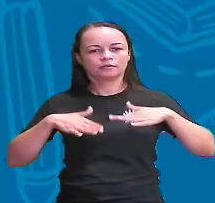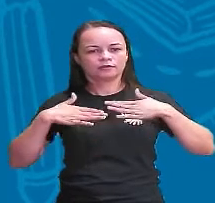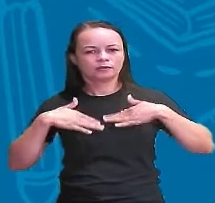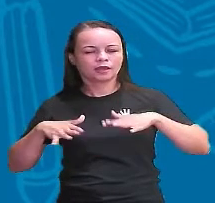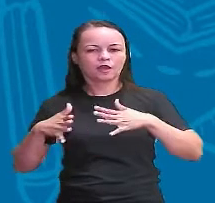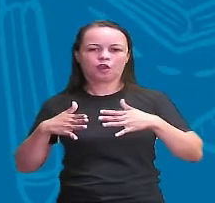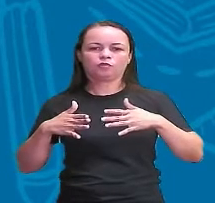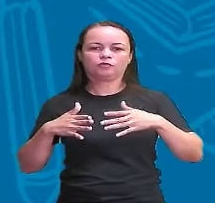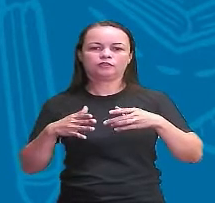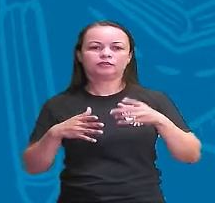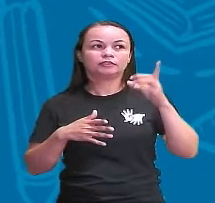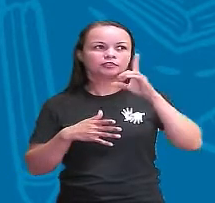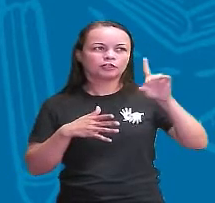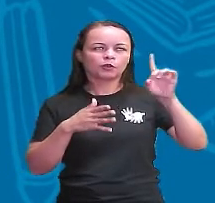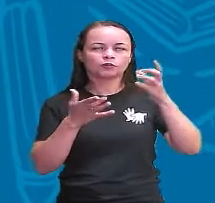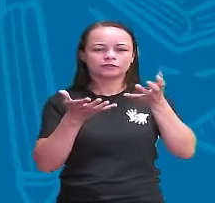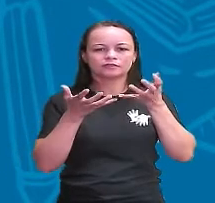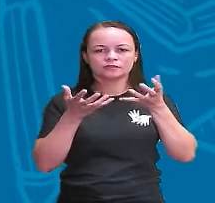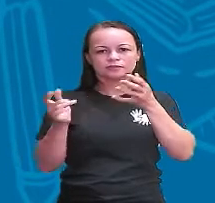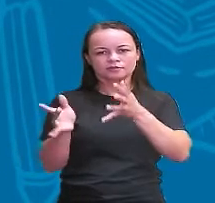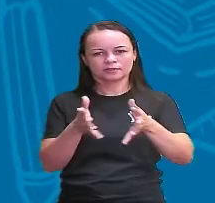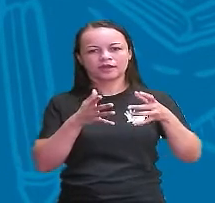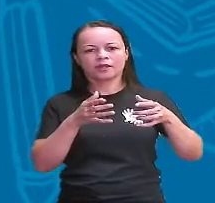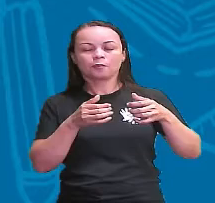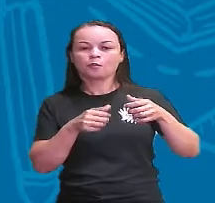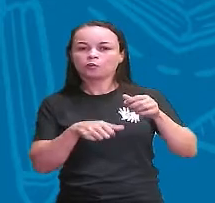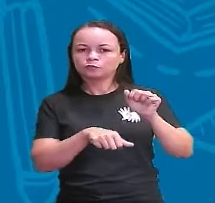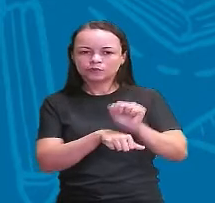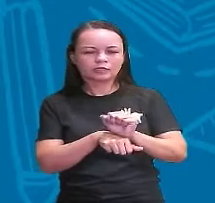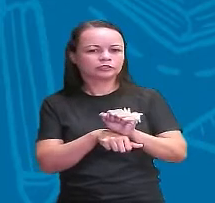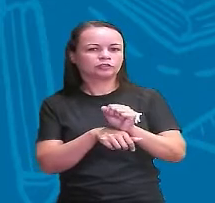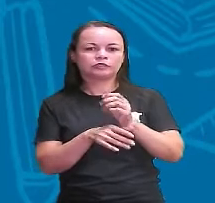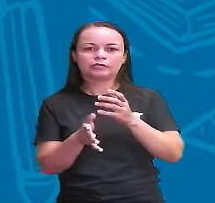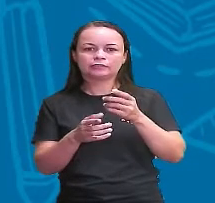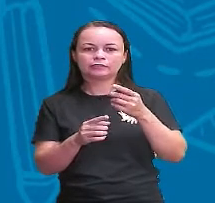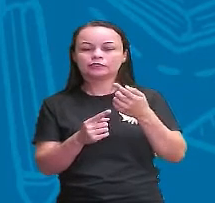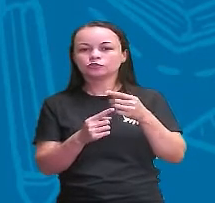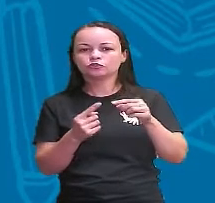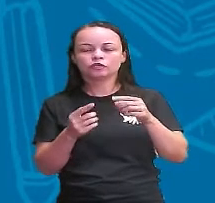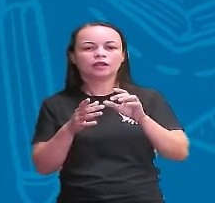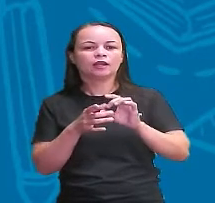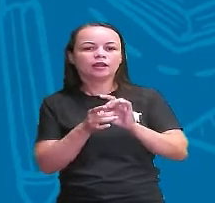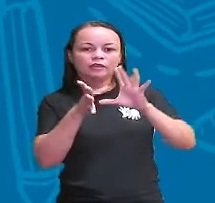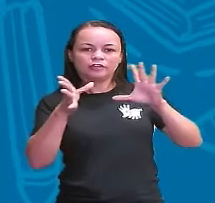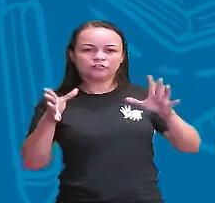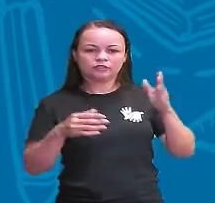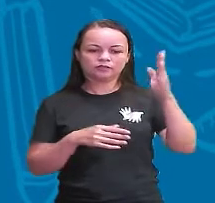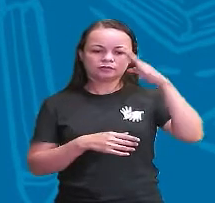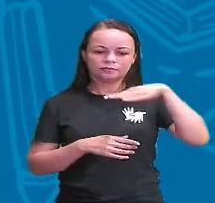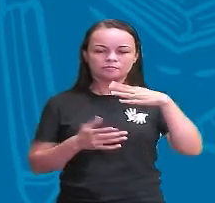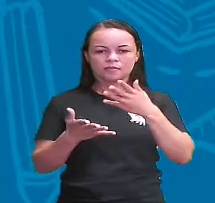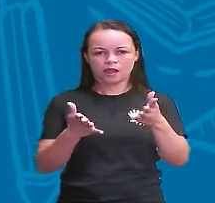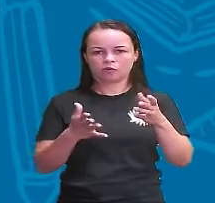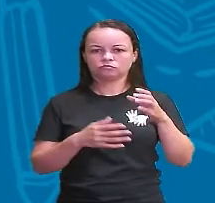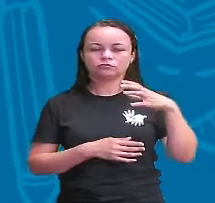quiser, muito em breve, livres de uma vez por todas desse mal tão sério que acometeu toda a população.